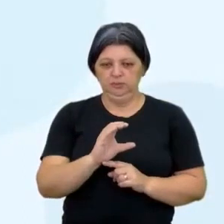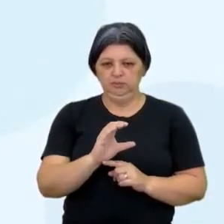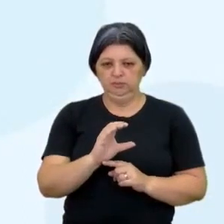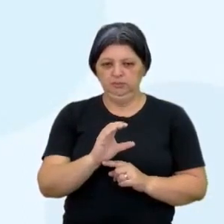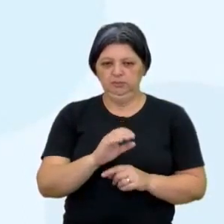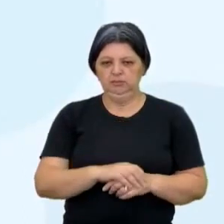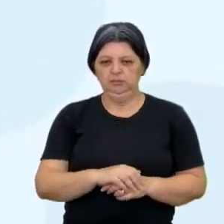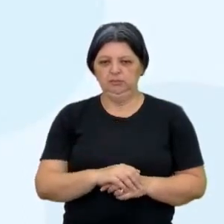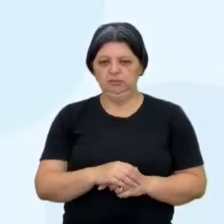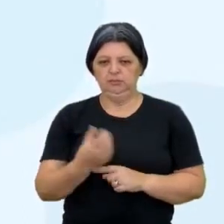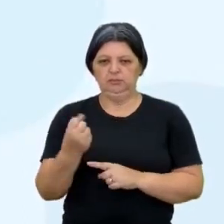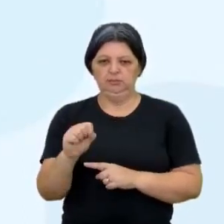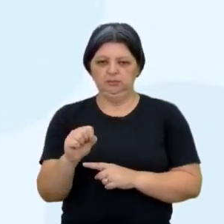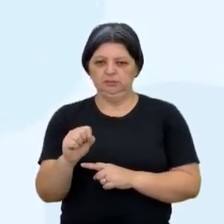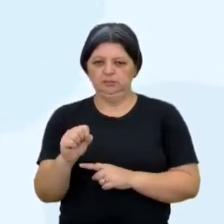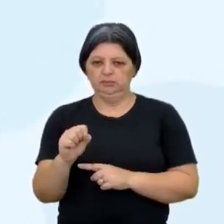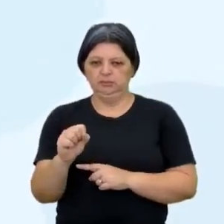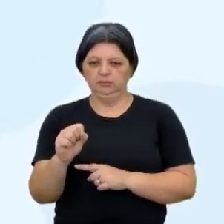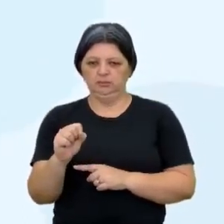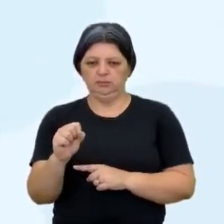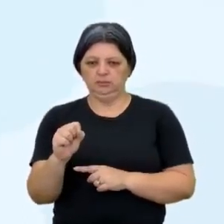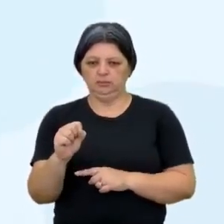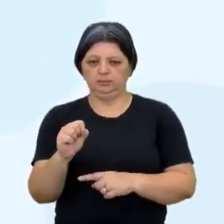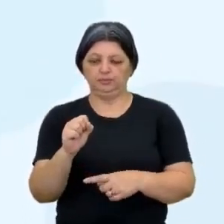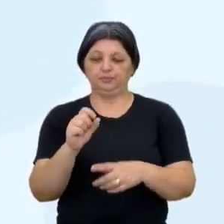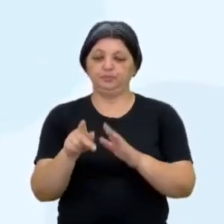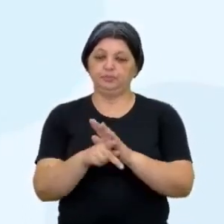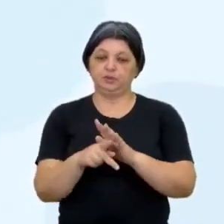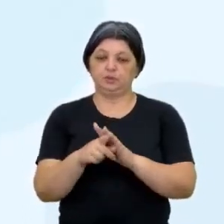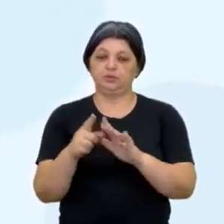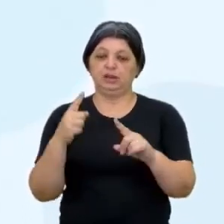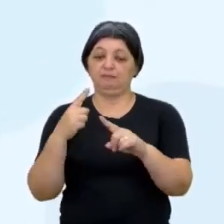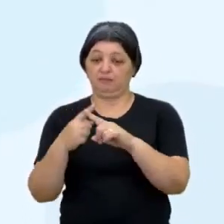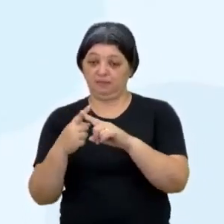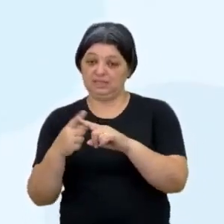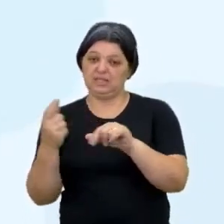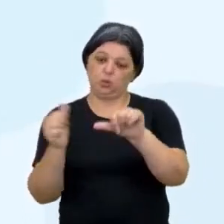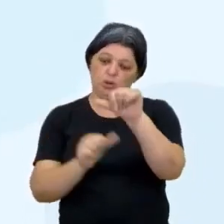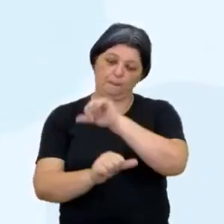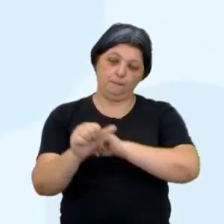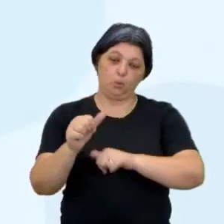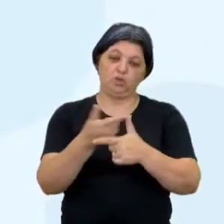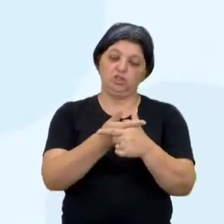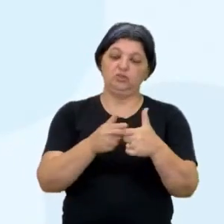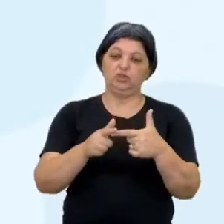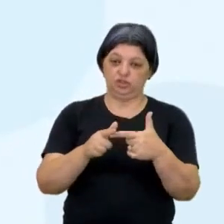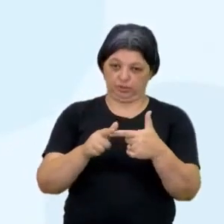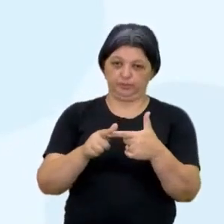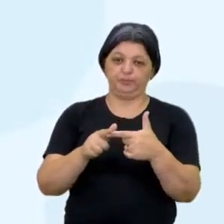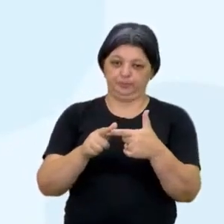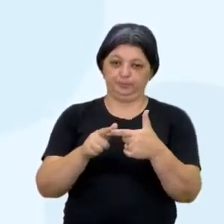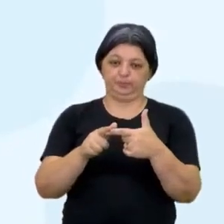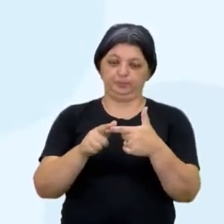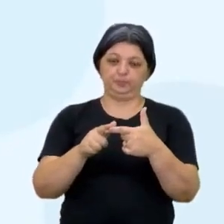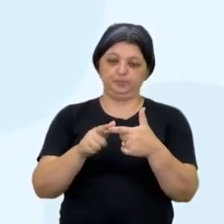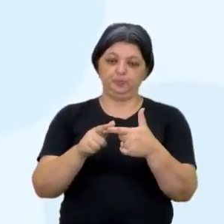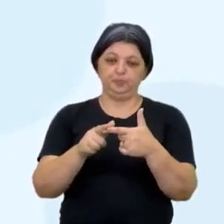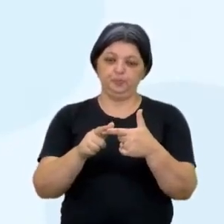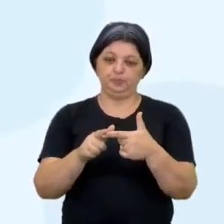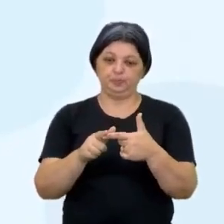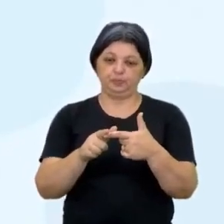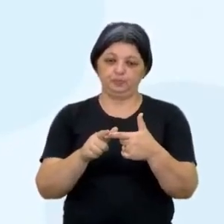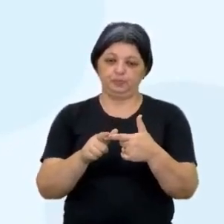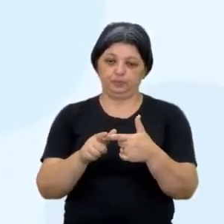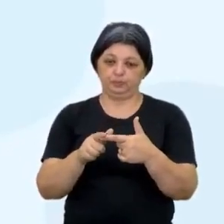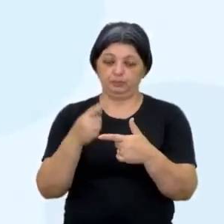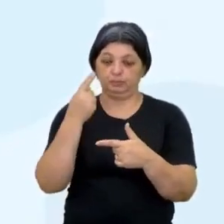8. O 4 que está vezes, ele vai para o outro lado dividindo. É a mesma coisa que vocês dividirem para os dois lados aí.